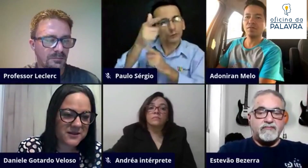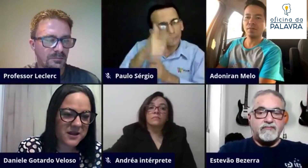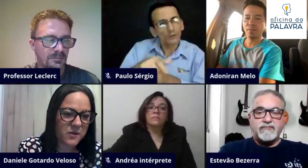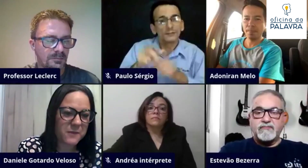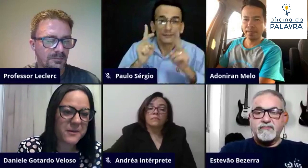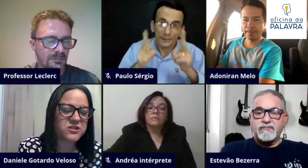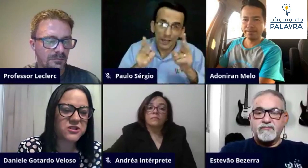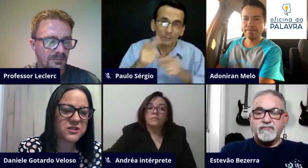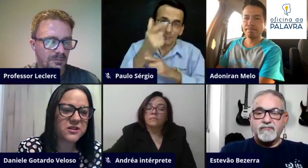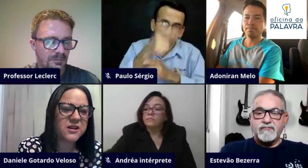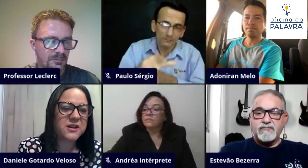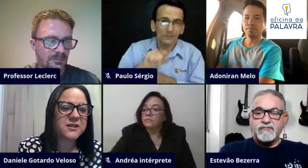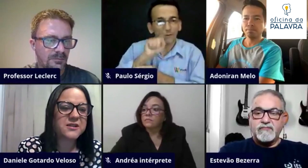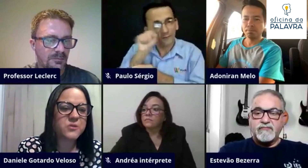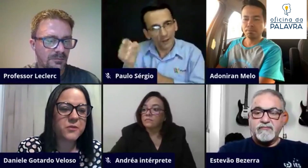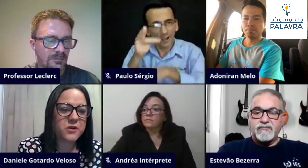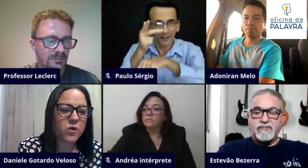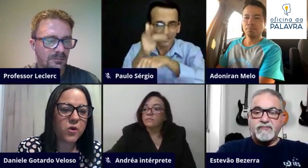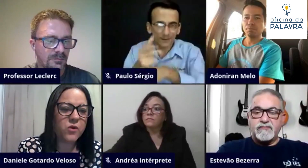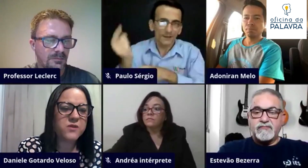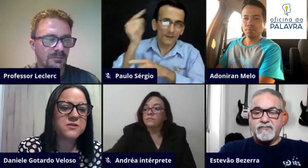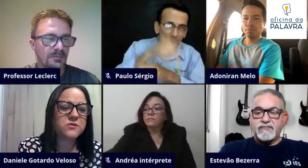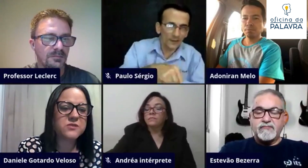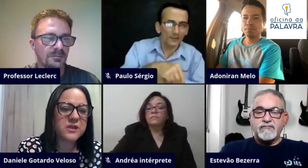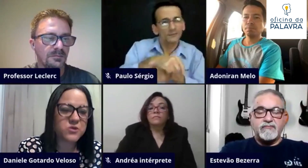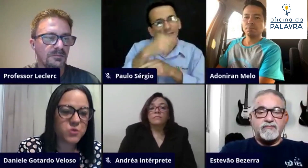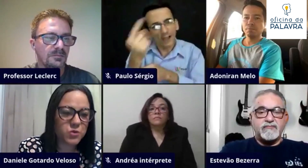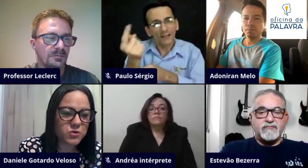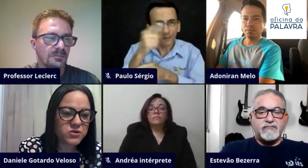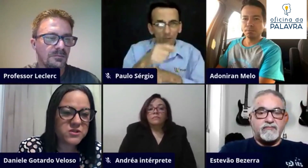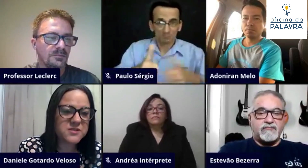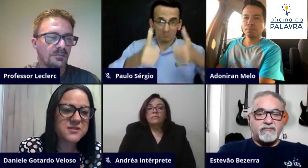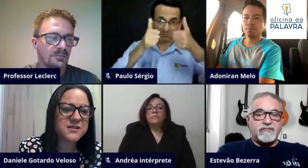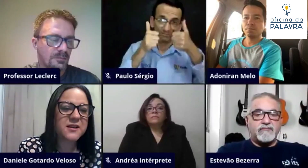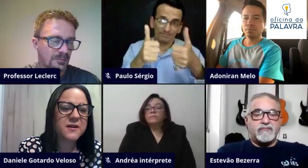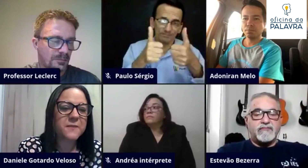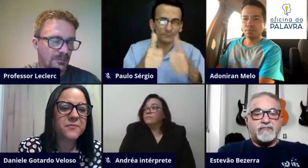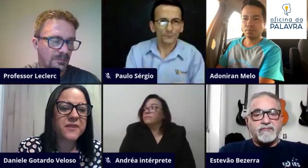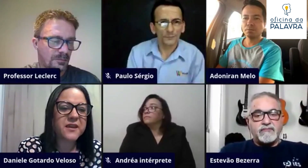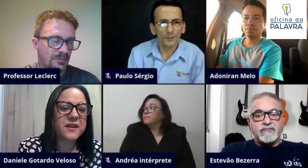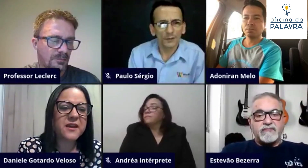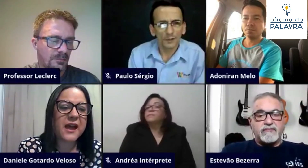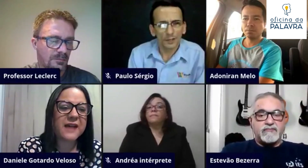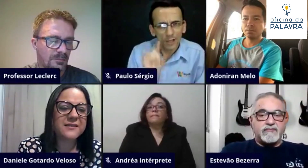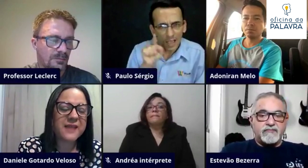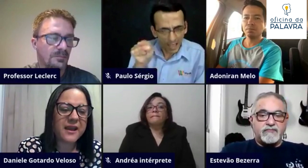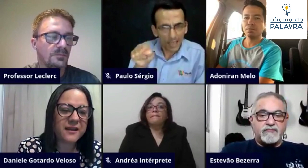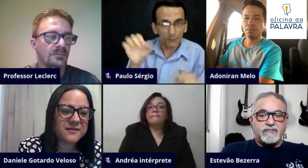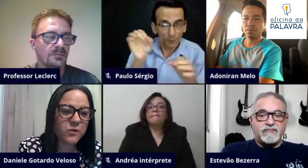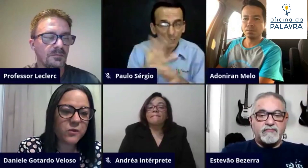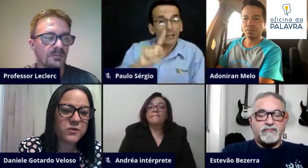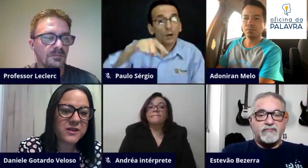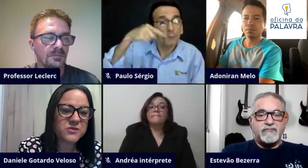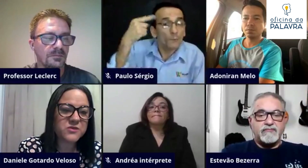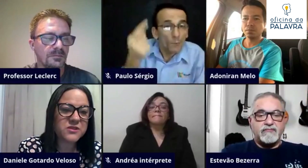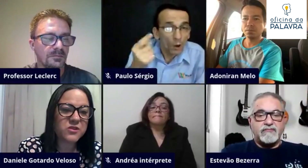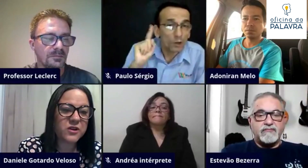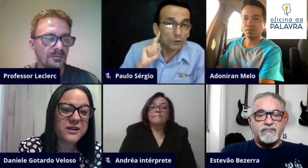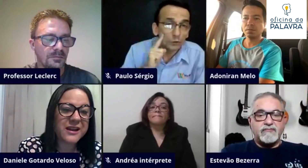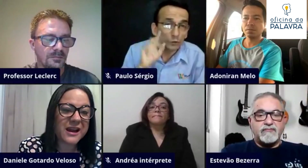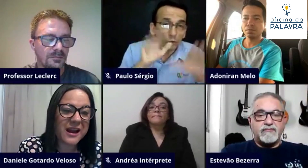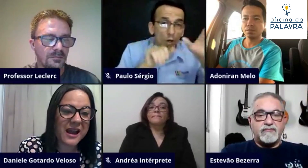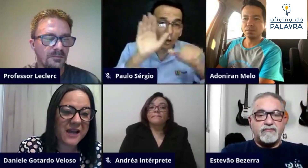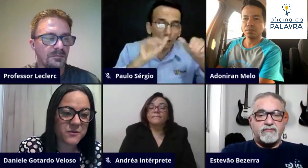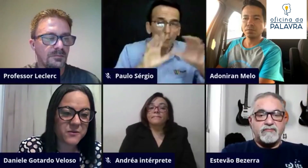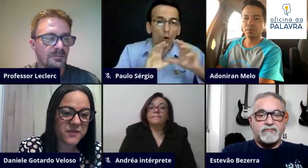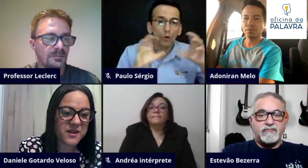gravação, então, a partir das opiniões, dos ajustes, e até, então, que o texto se